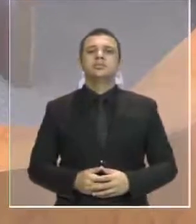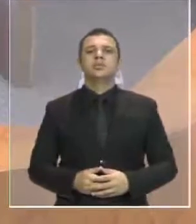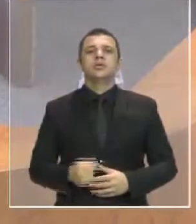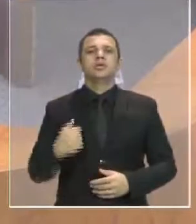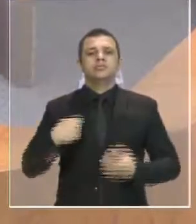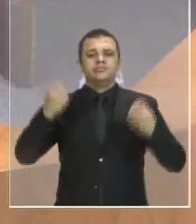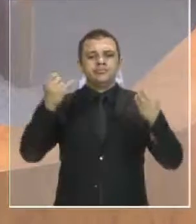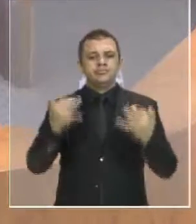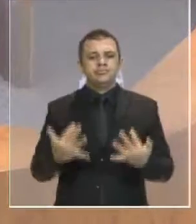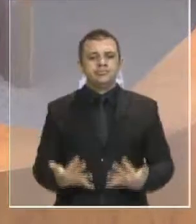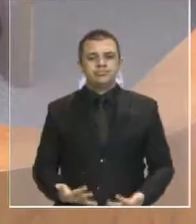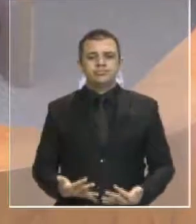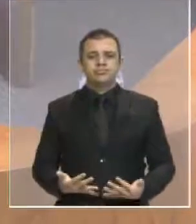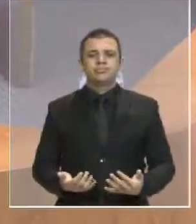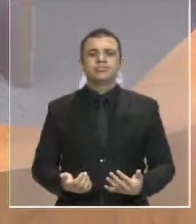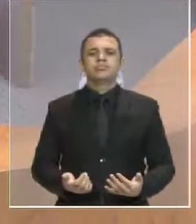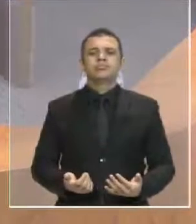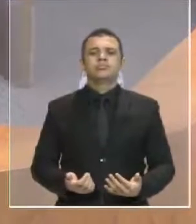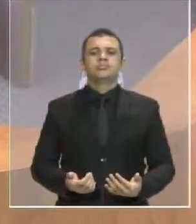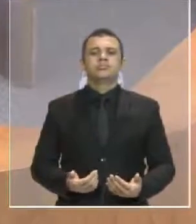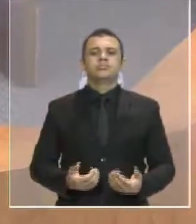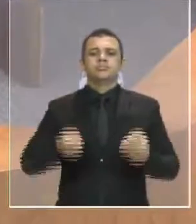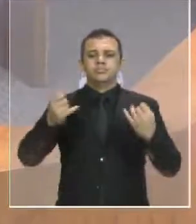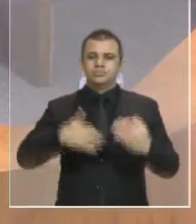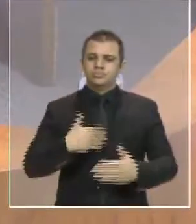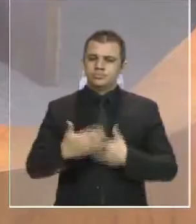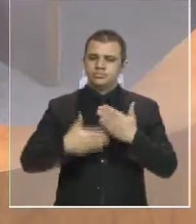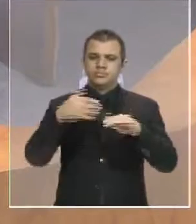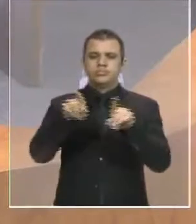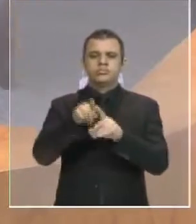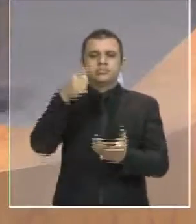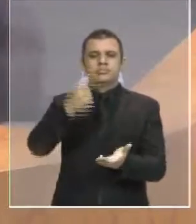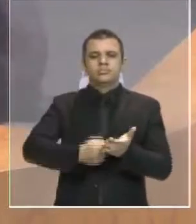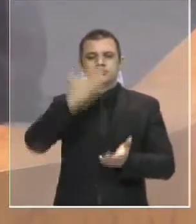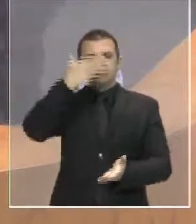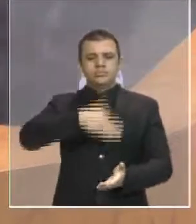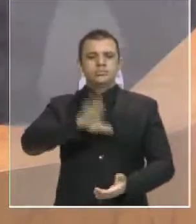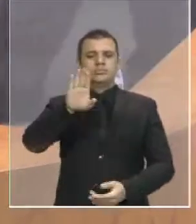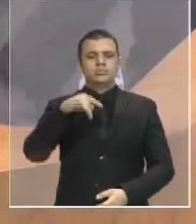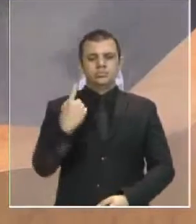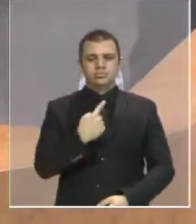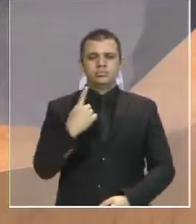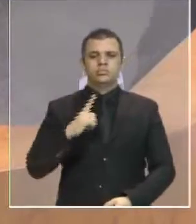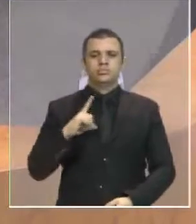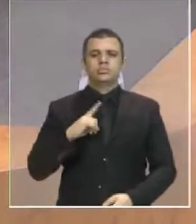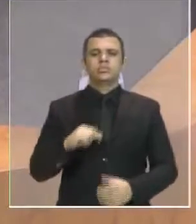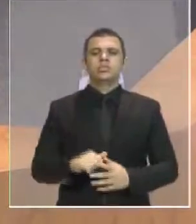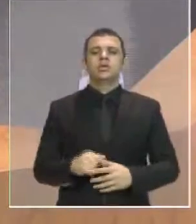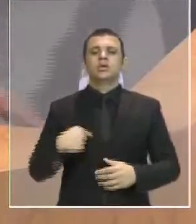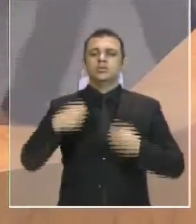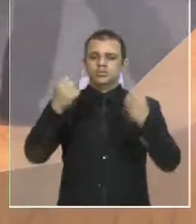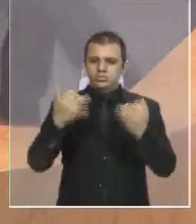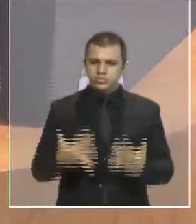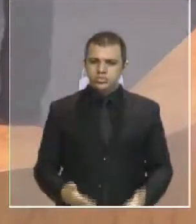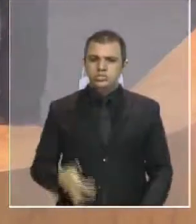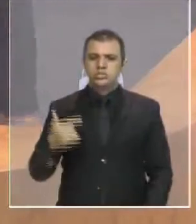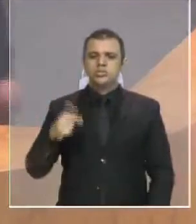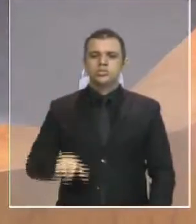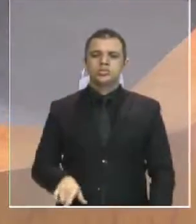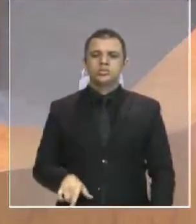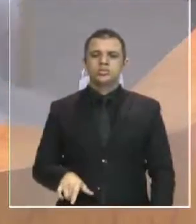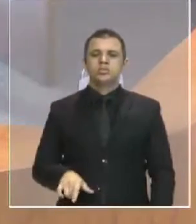falando esse relato dos avanços e do compromisso que nós temos, que eu digo e repito,